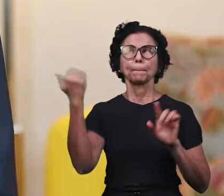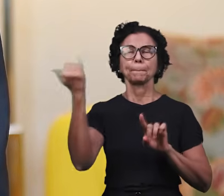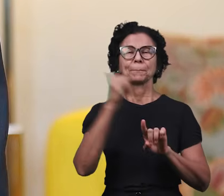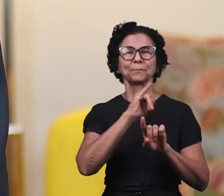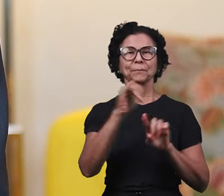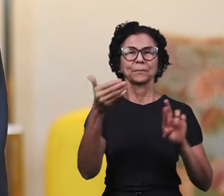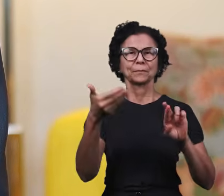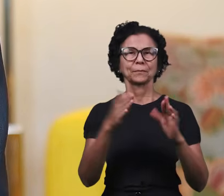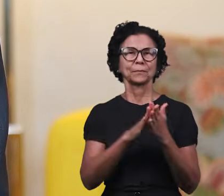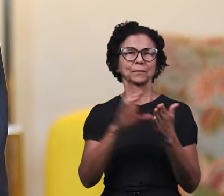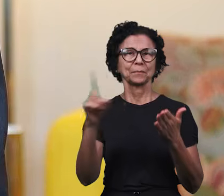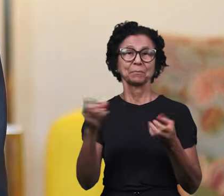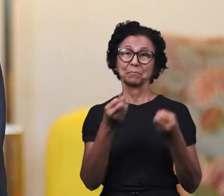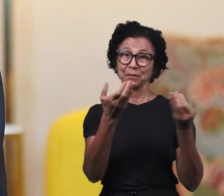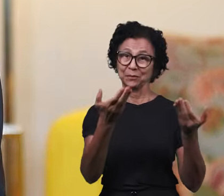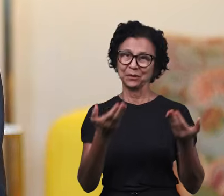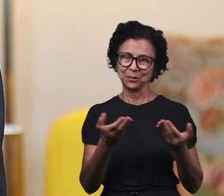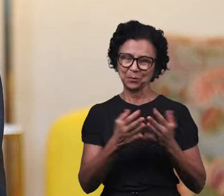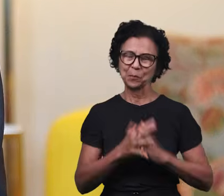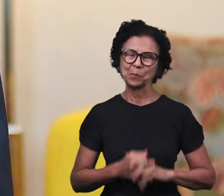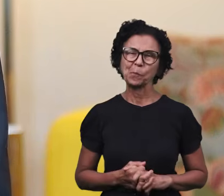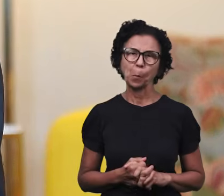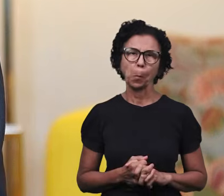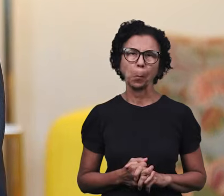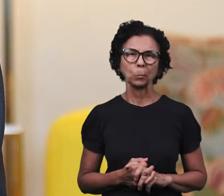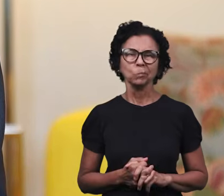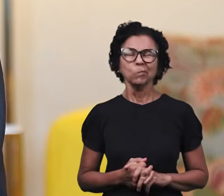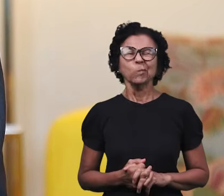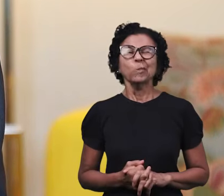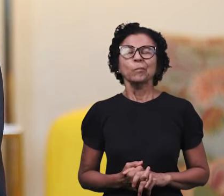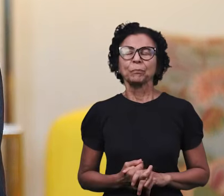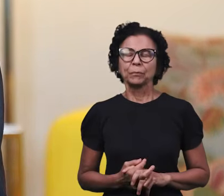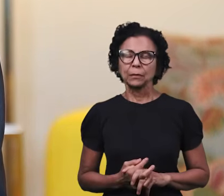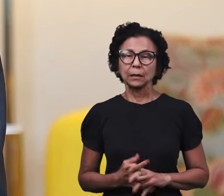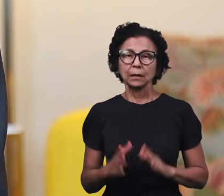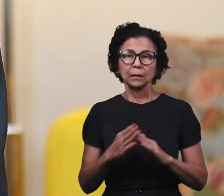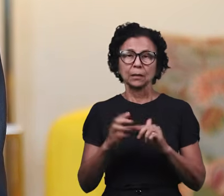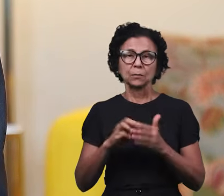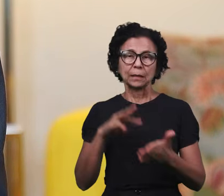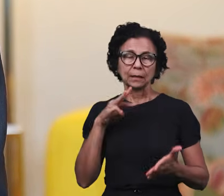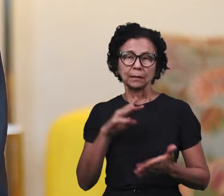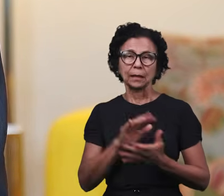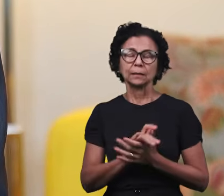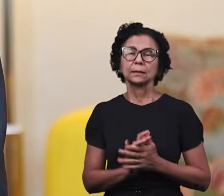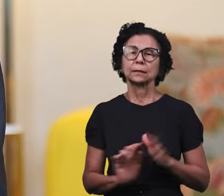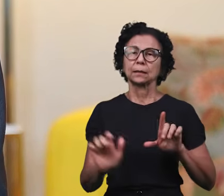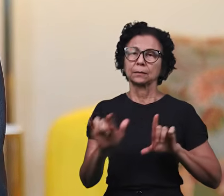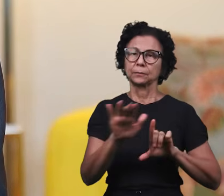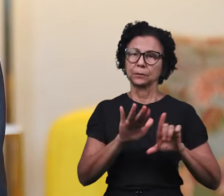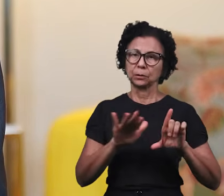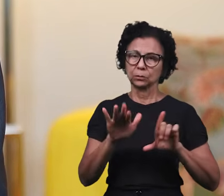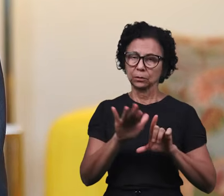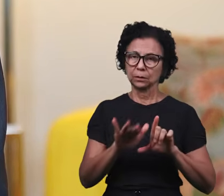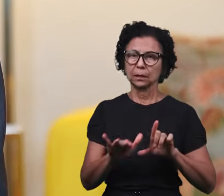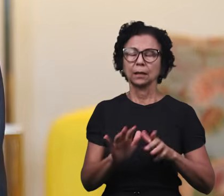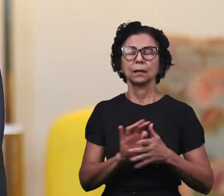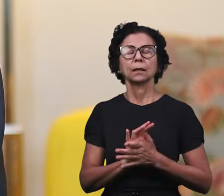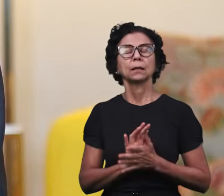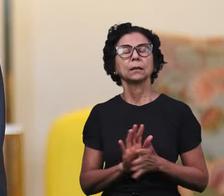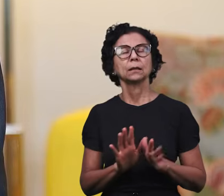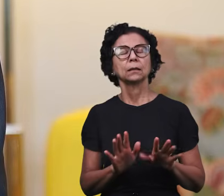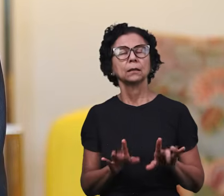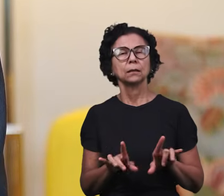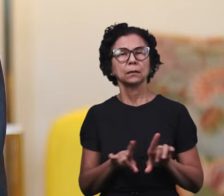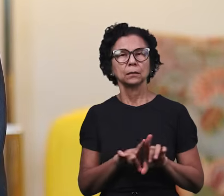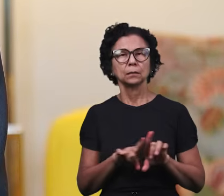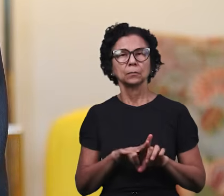bem-vindo a este programa. Nós estamos presentes nas mídias sociais da Igreja Cristã Maranata e, em breve, também